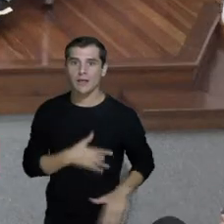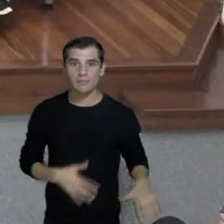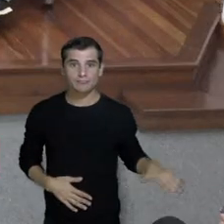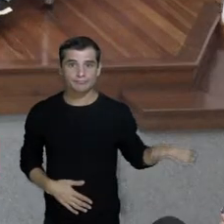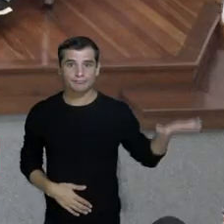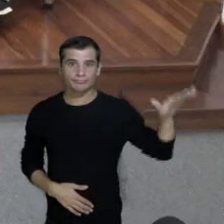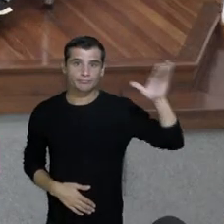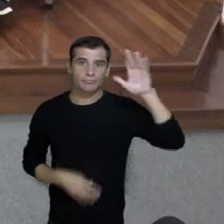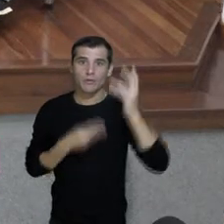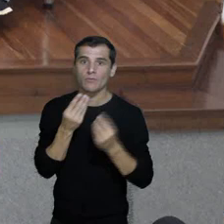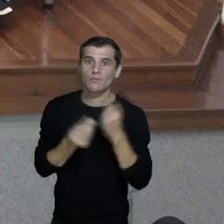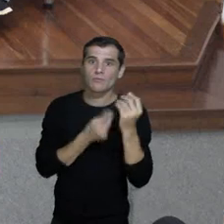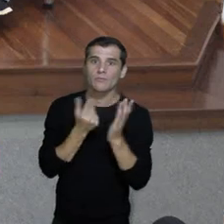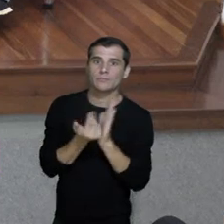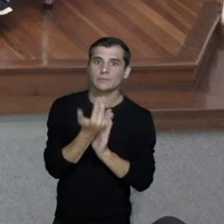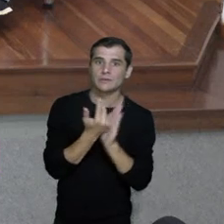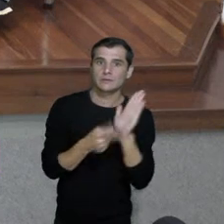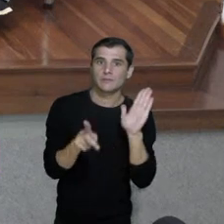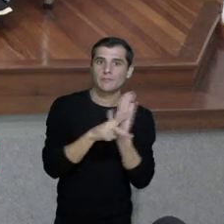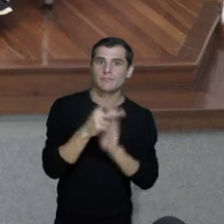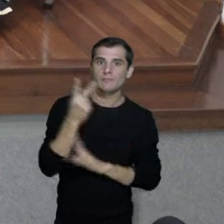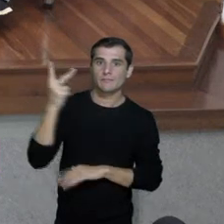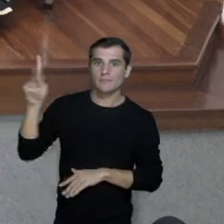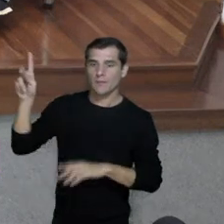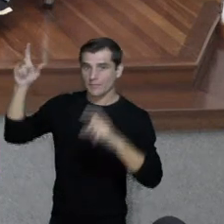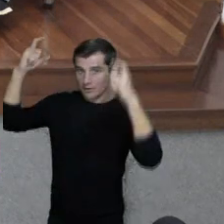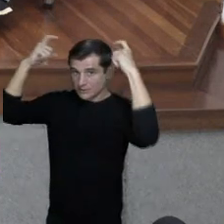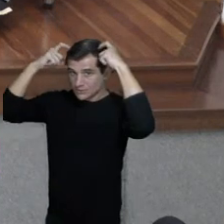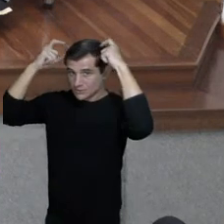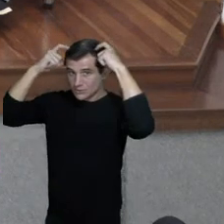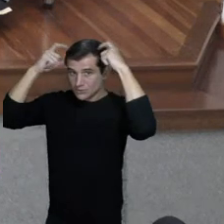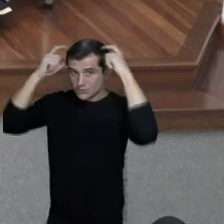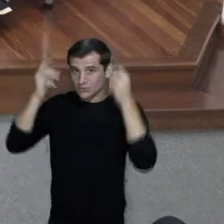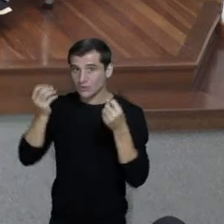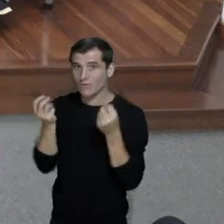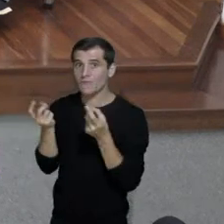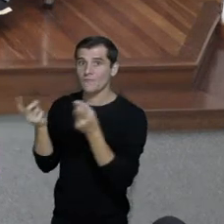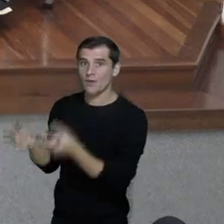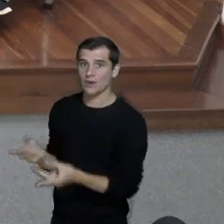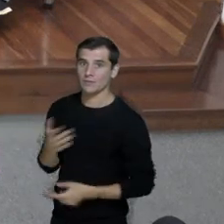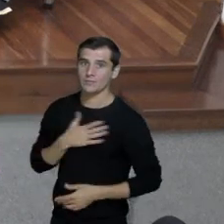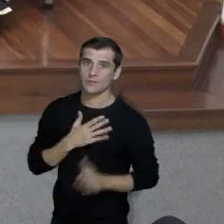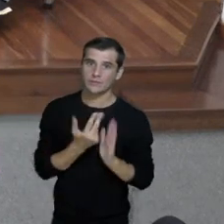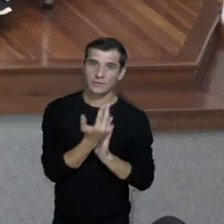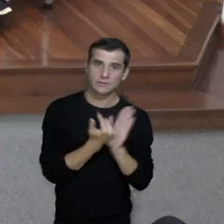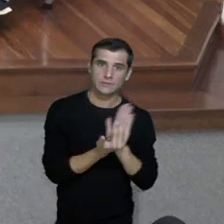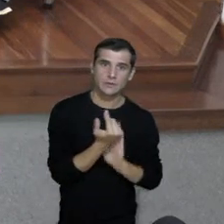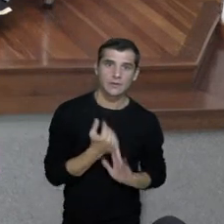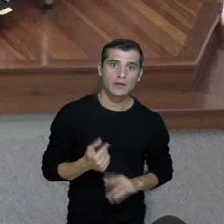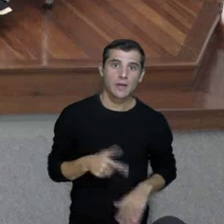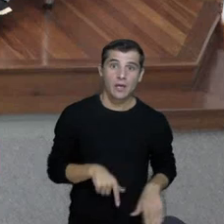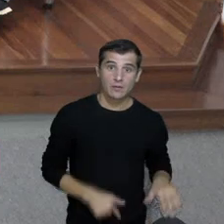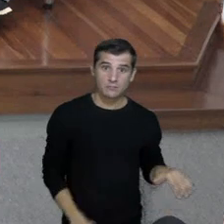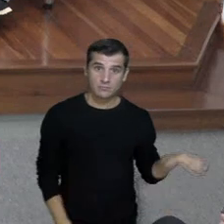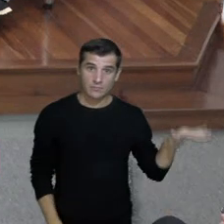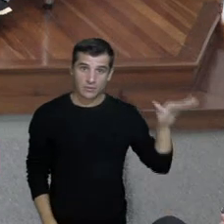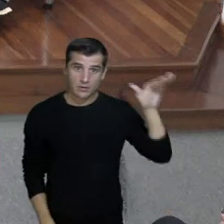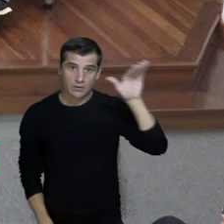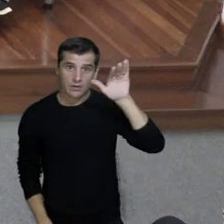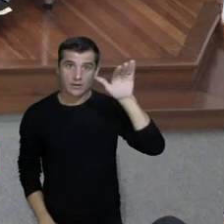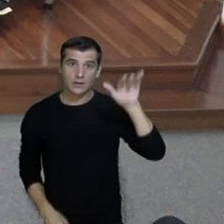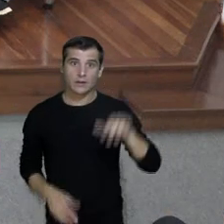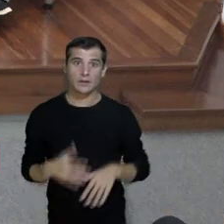desenhar PR Disney eu fui crescendo e meu primeiro emprego não foi na